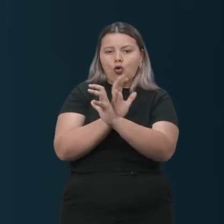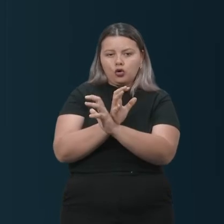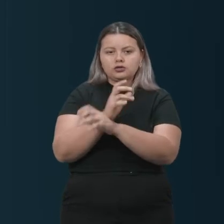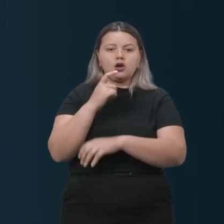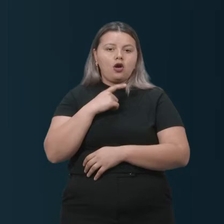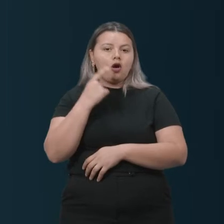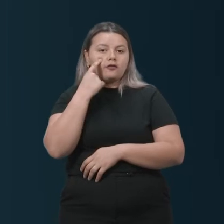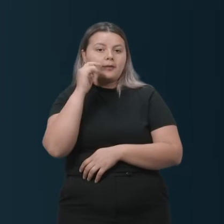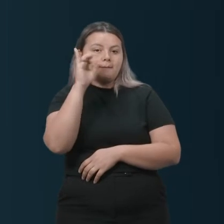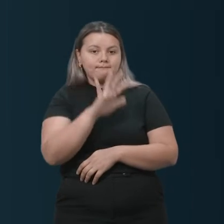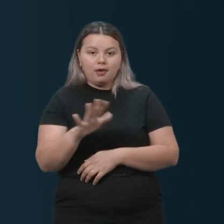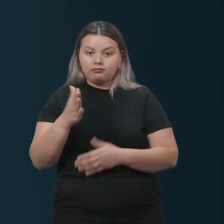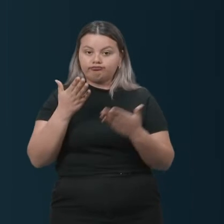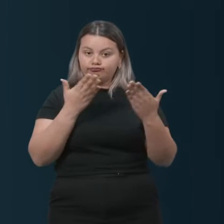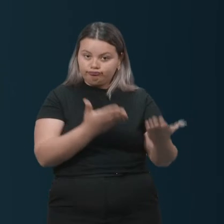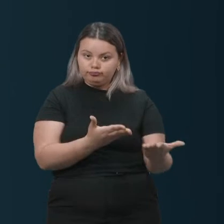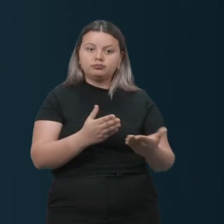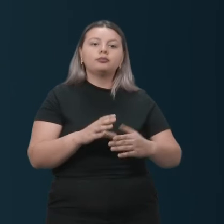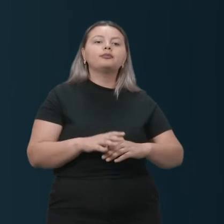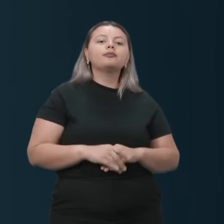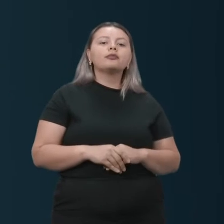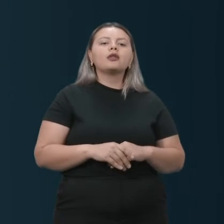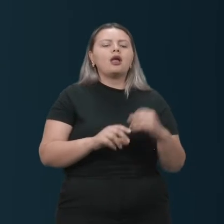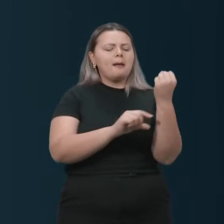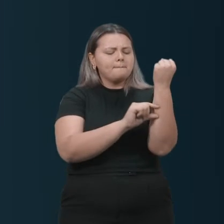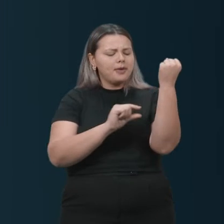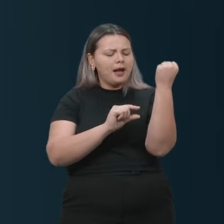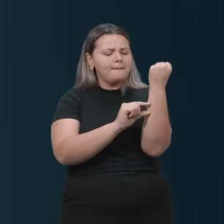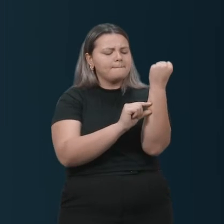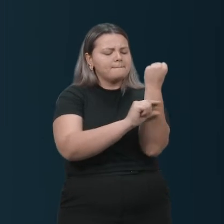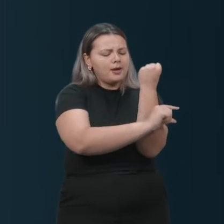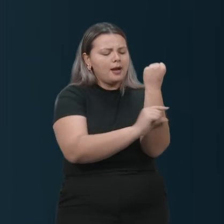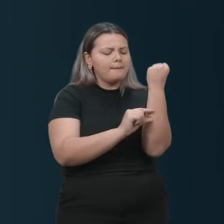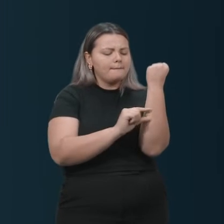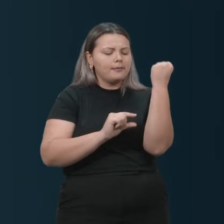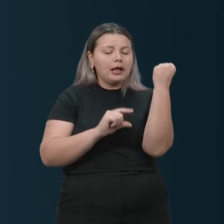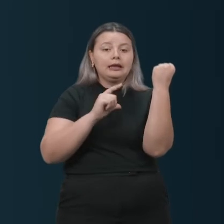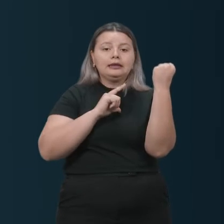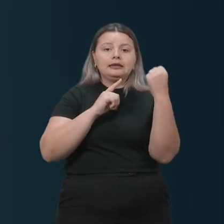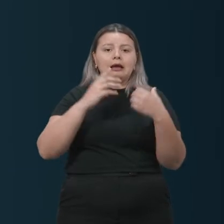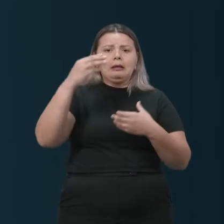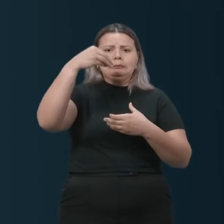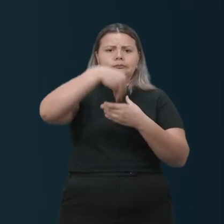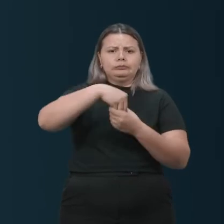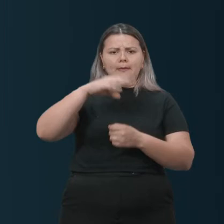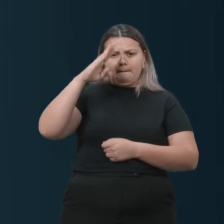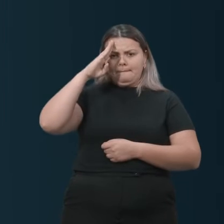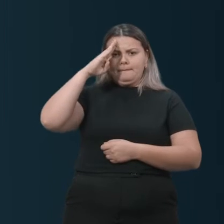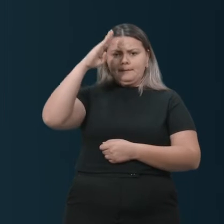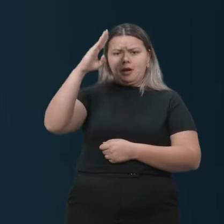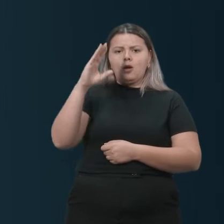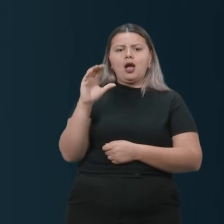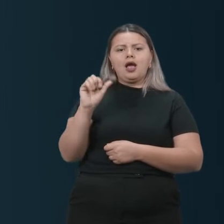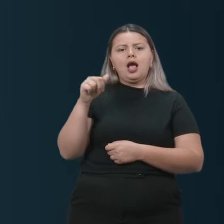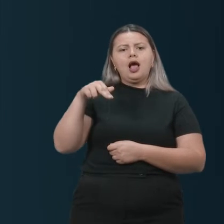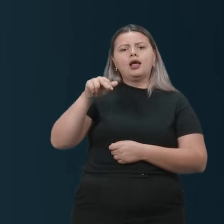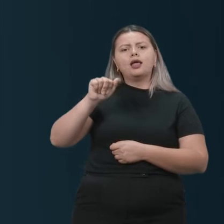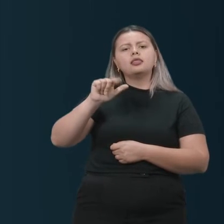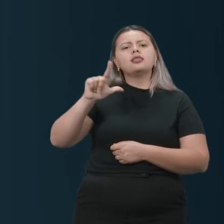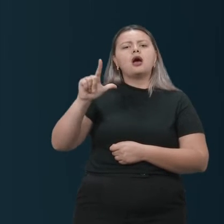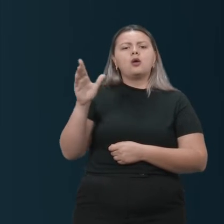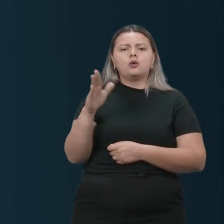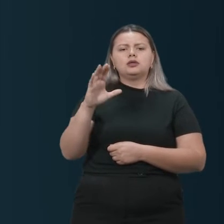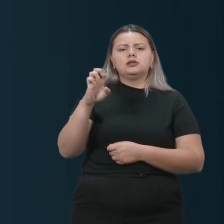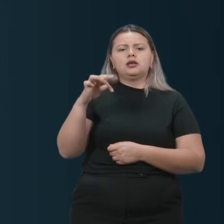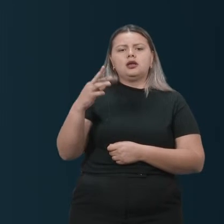que eu trouxe a imagem para vocês. E essas vértebras têm um canal central, um buraco, por onde